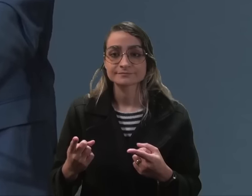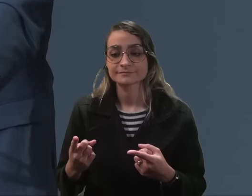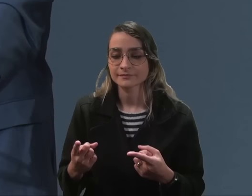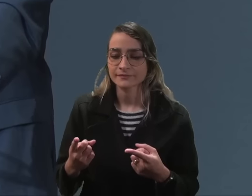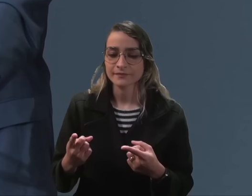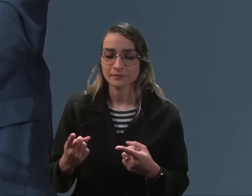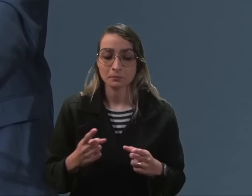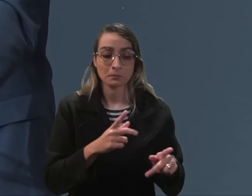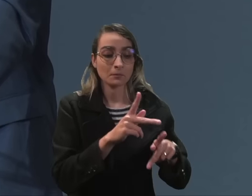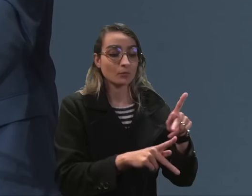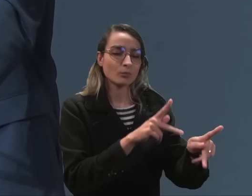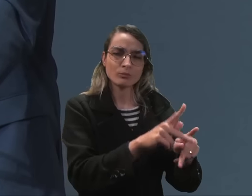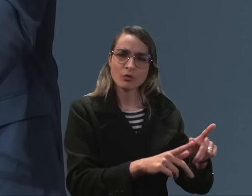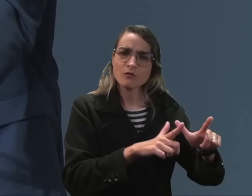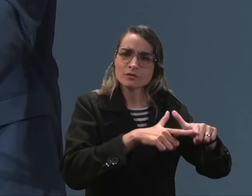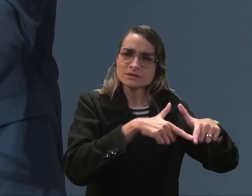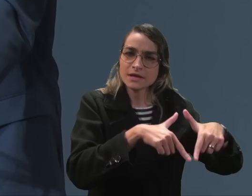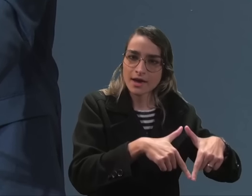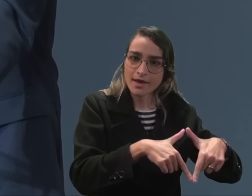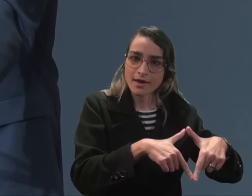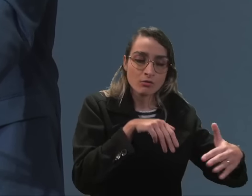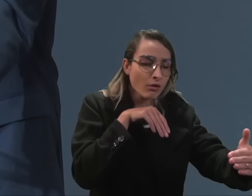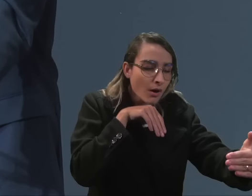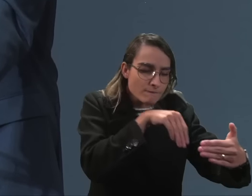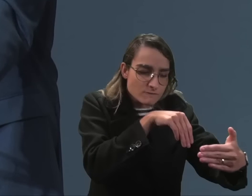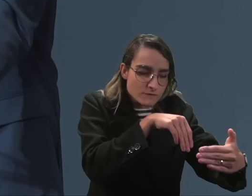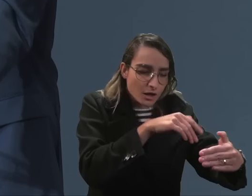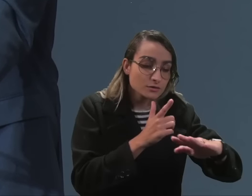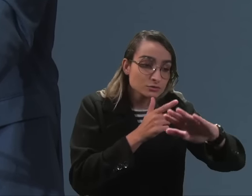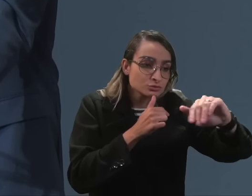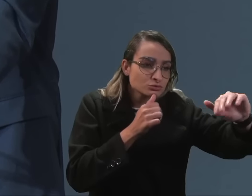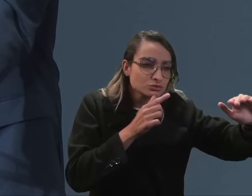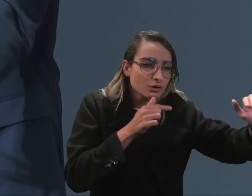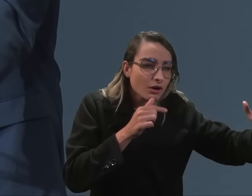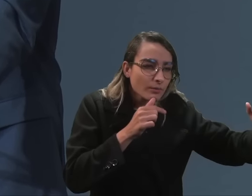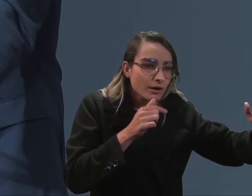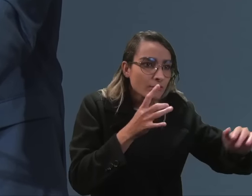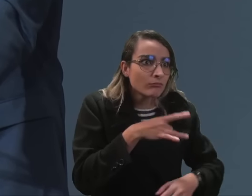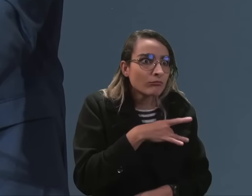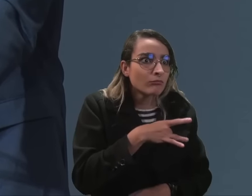mar vermelho paralelo com o grande desapontamento